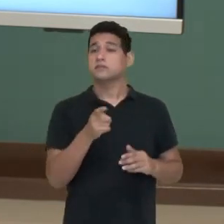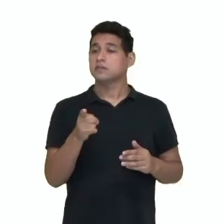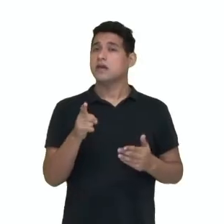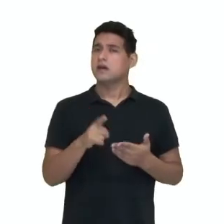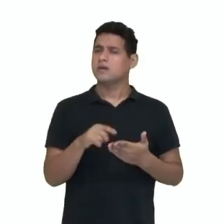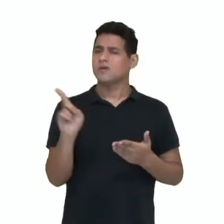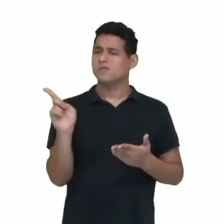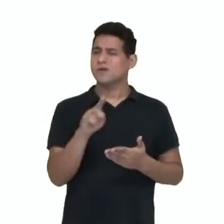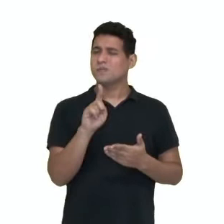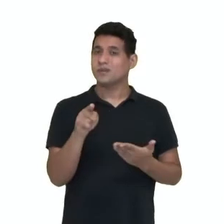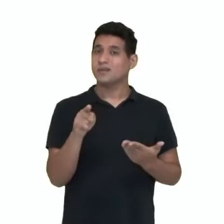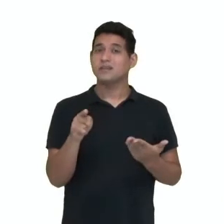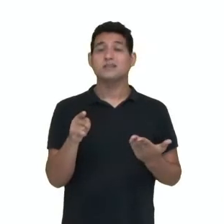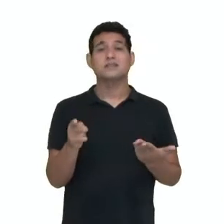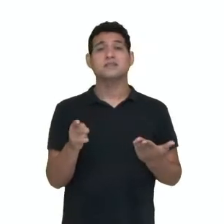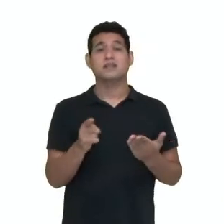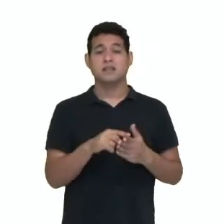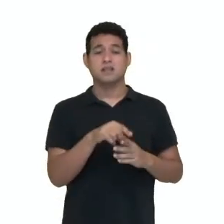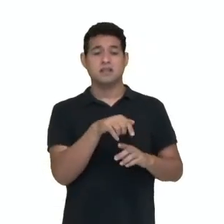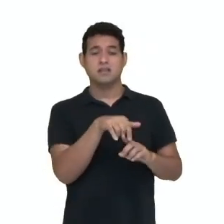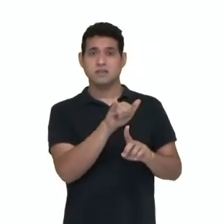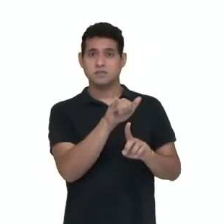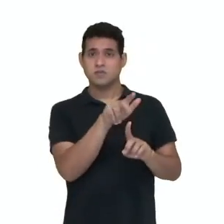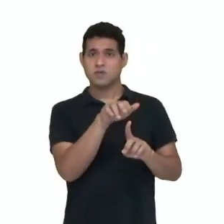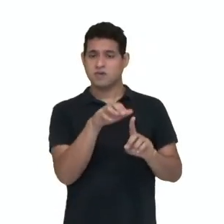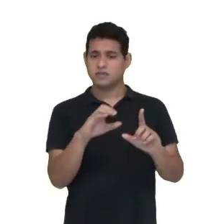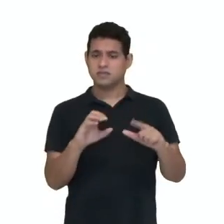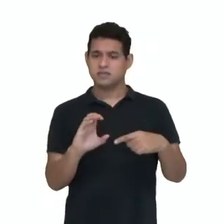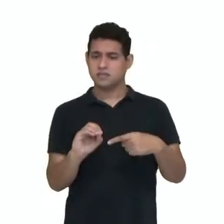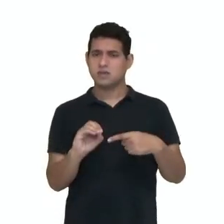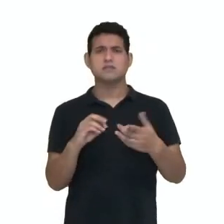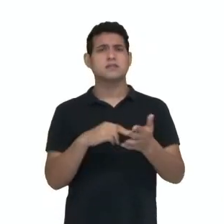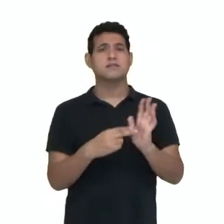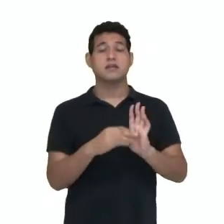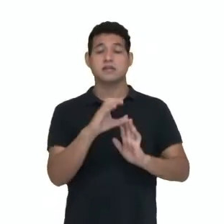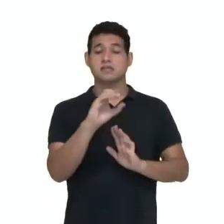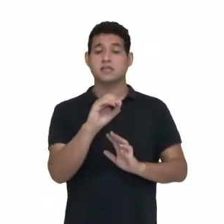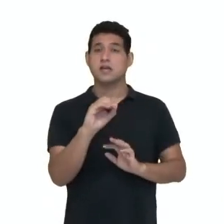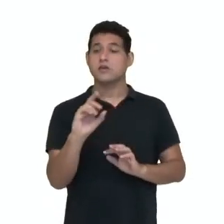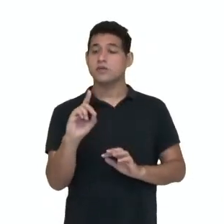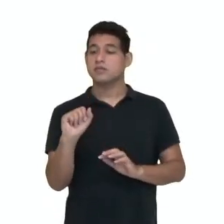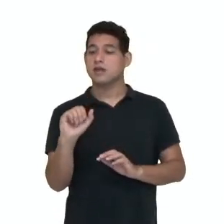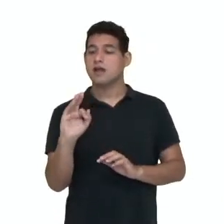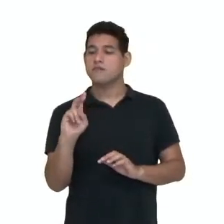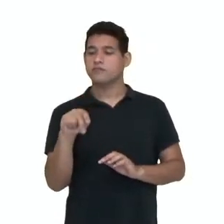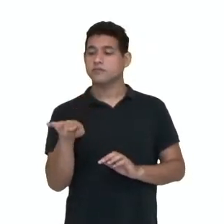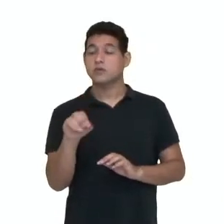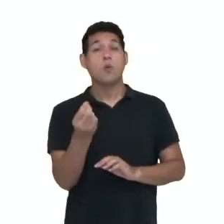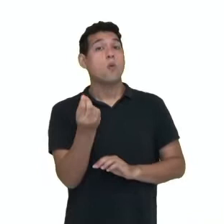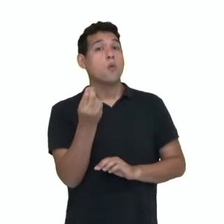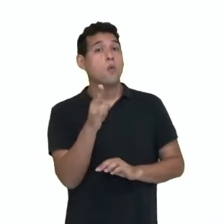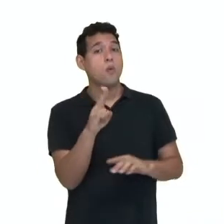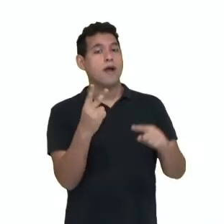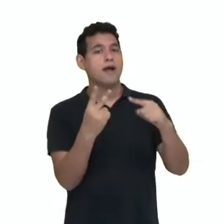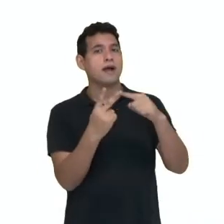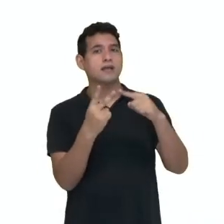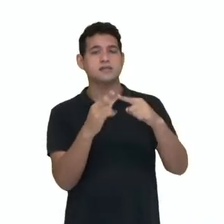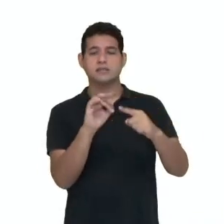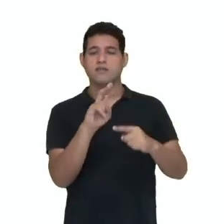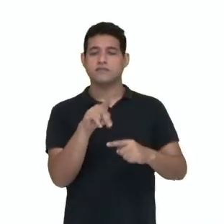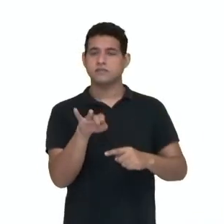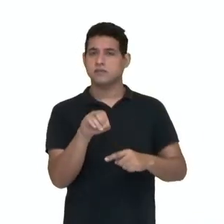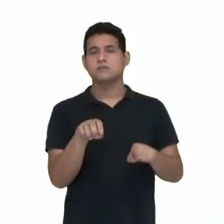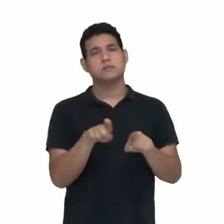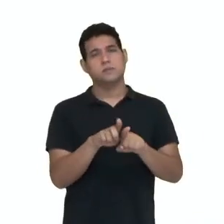se anula, ou seja, para o qual y igual a zero, se chama zero da função ou raiz da função, tá